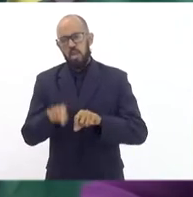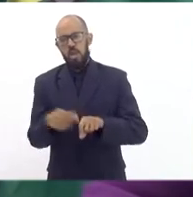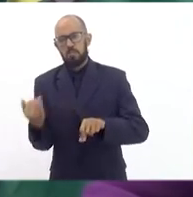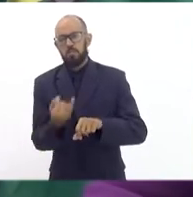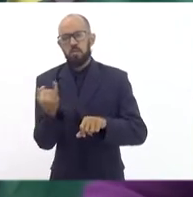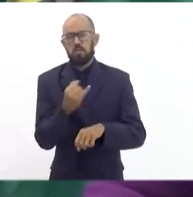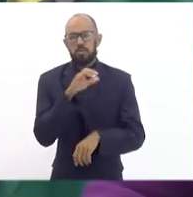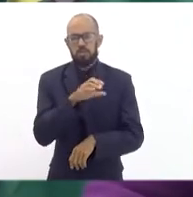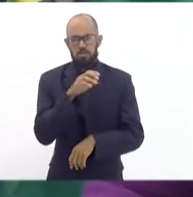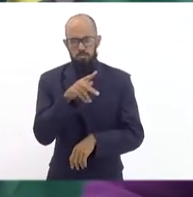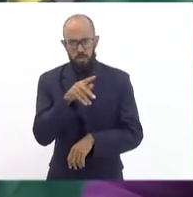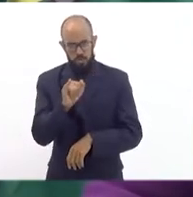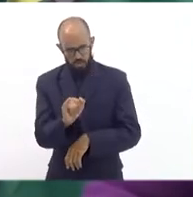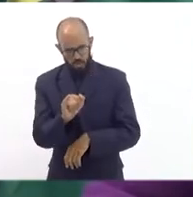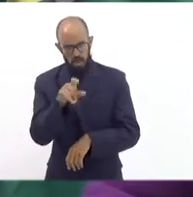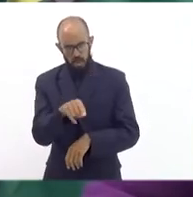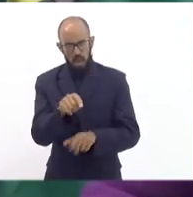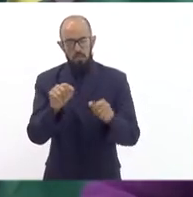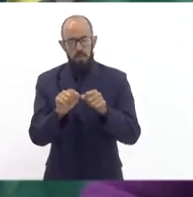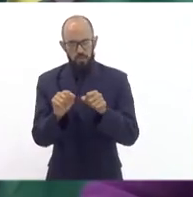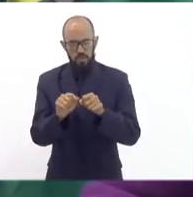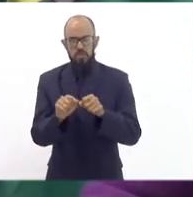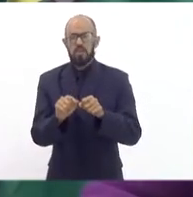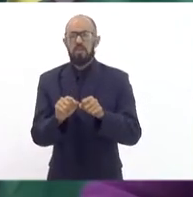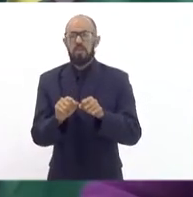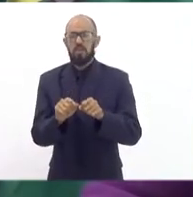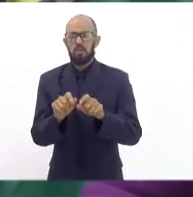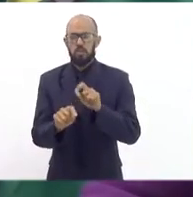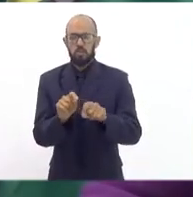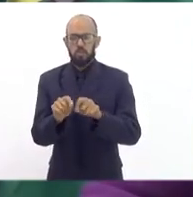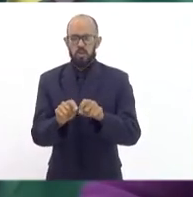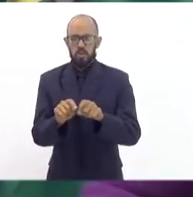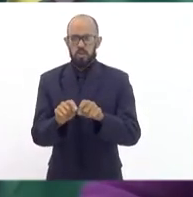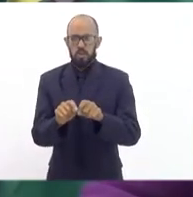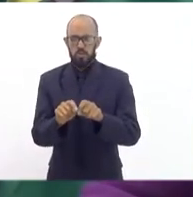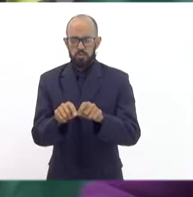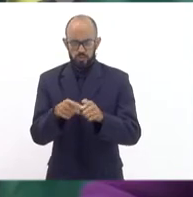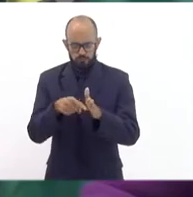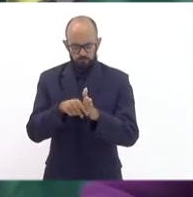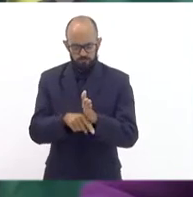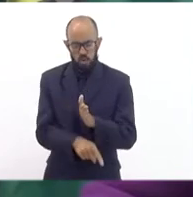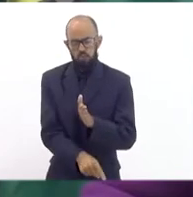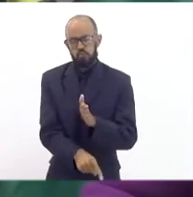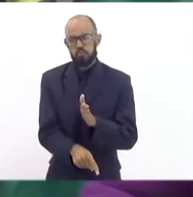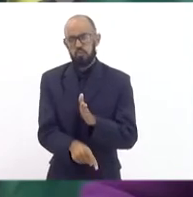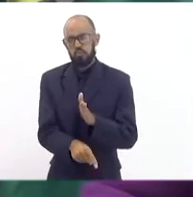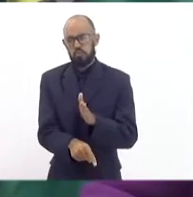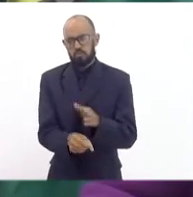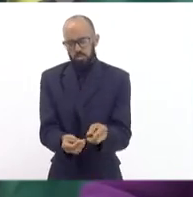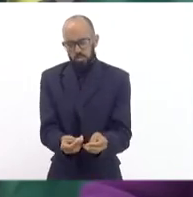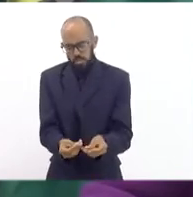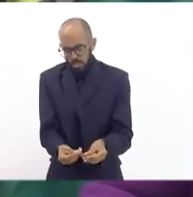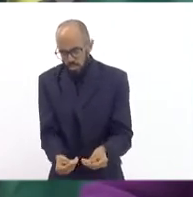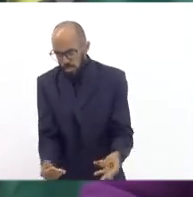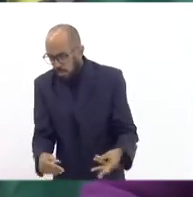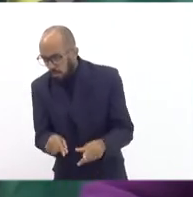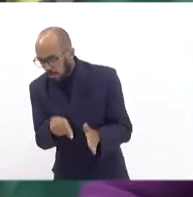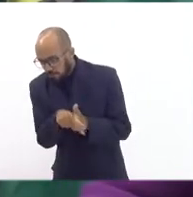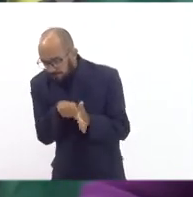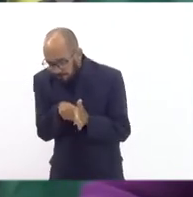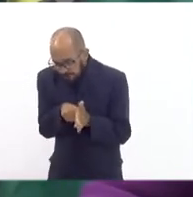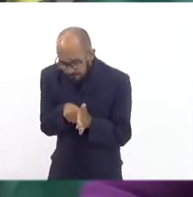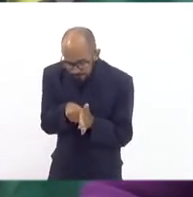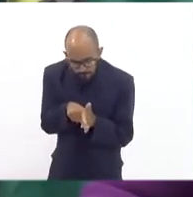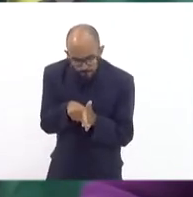para isto, a finalidade dela é a gente dissecar, debulhar, entrar